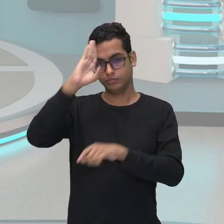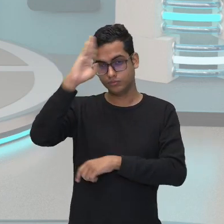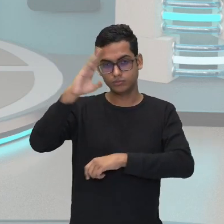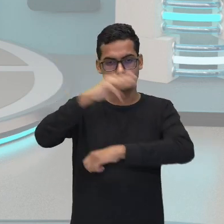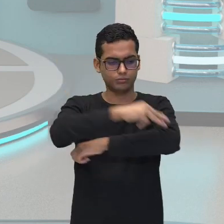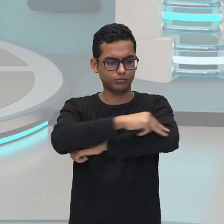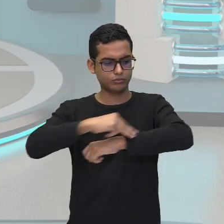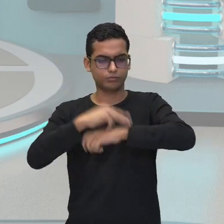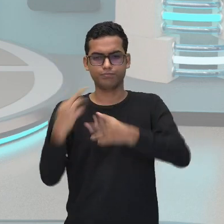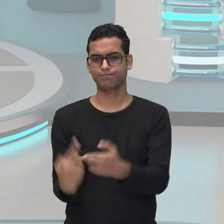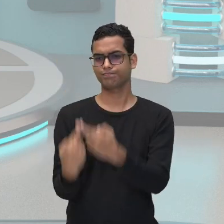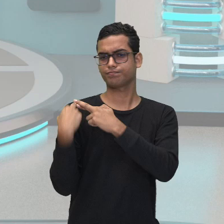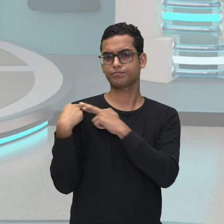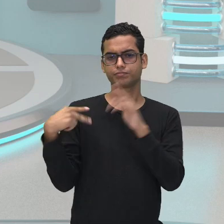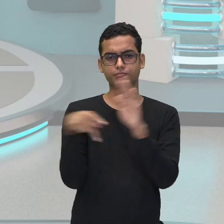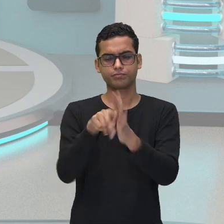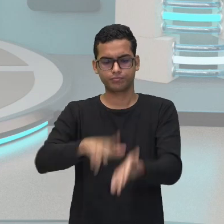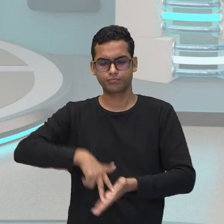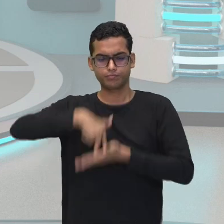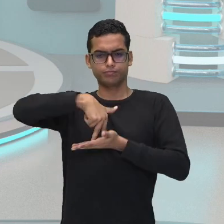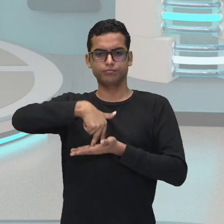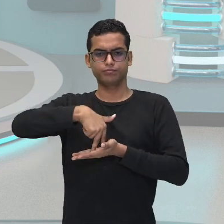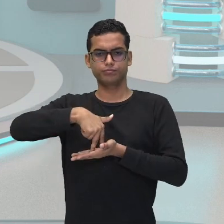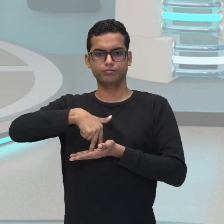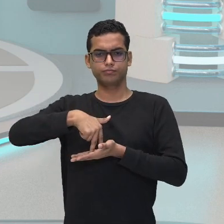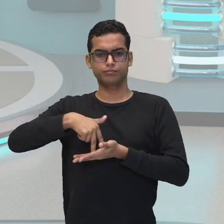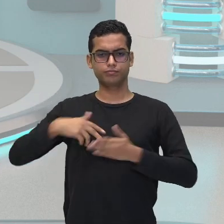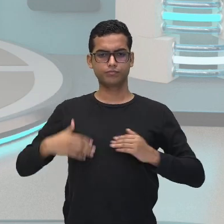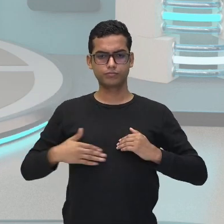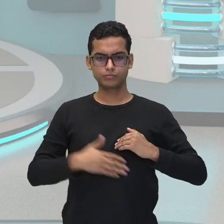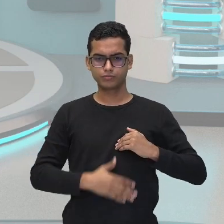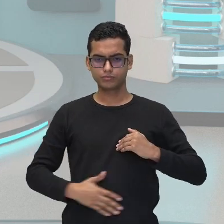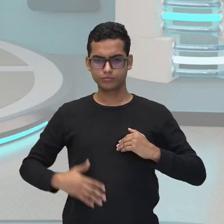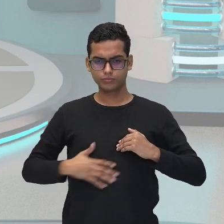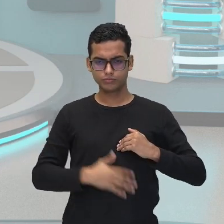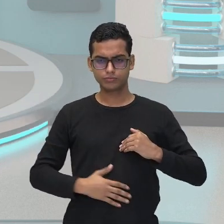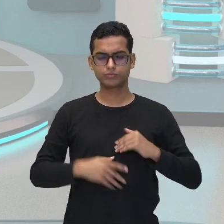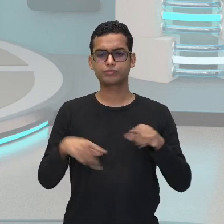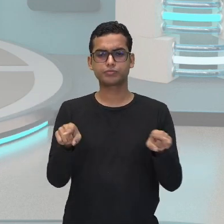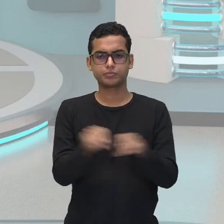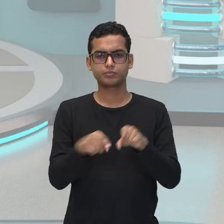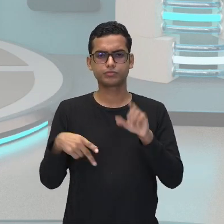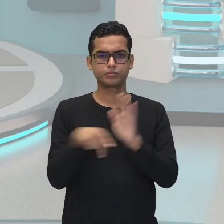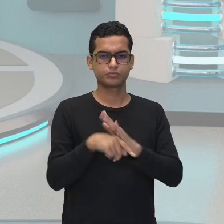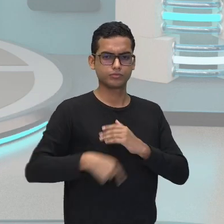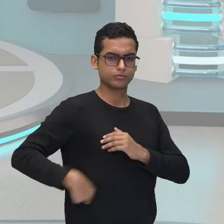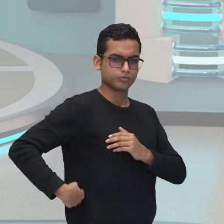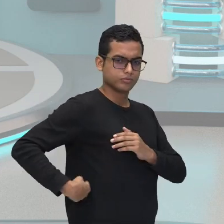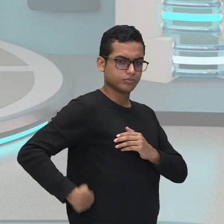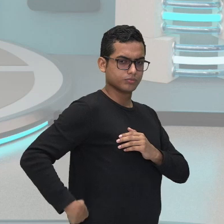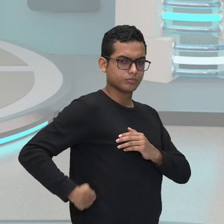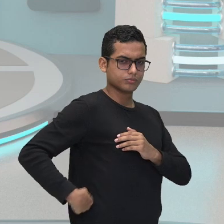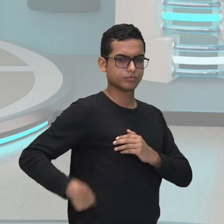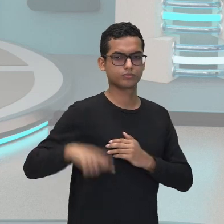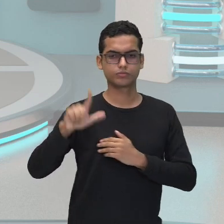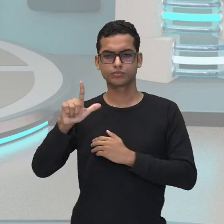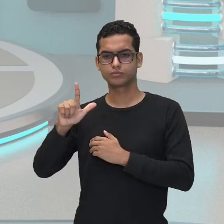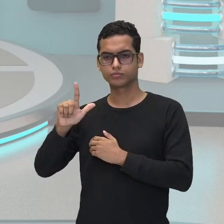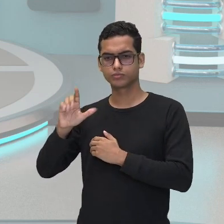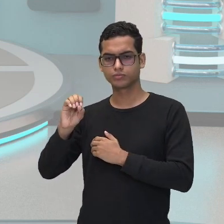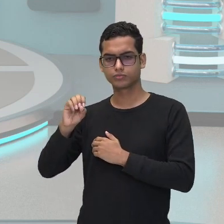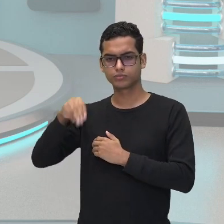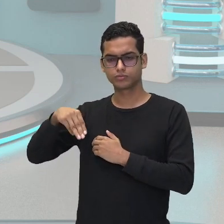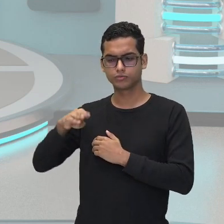aqui da região do nosso abdômen, aqui da região da nossa lombar, e muitas pessoas acabam tendo esses problemas,